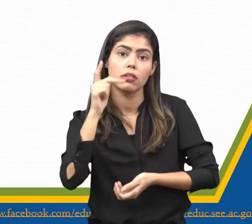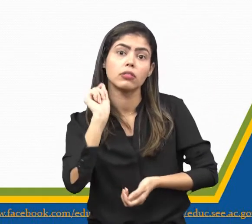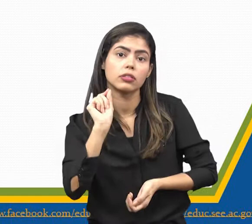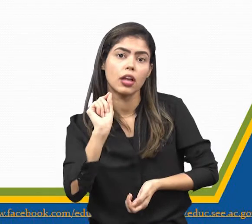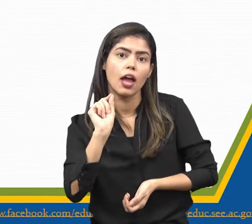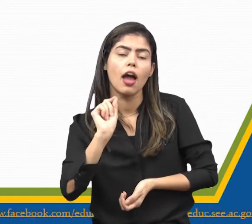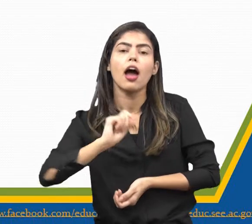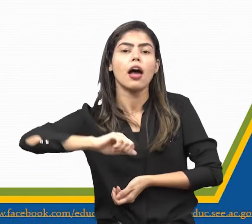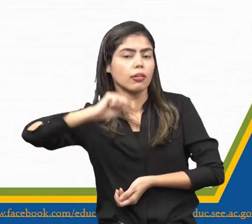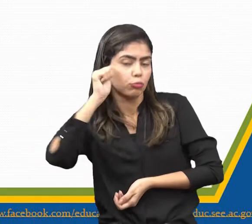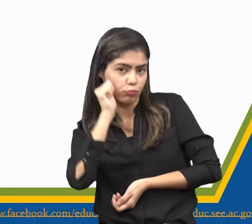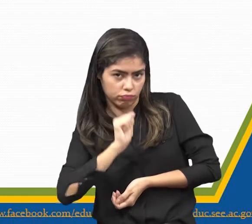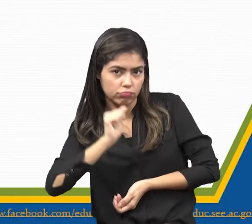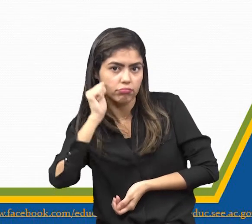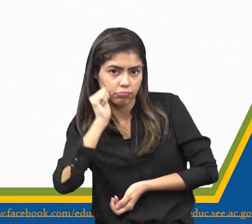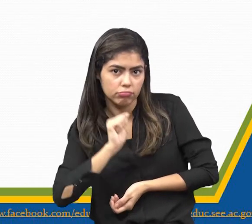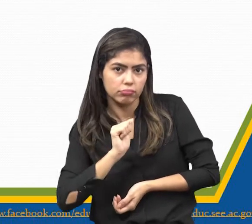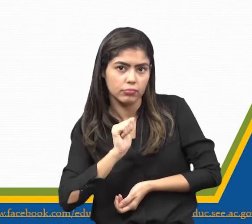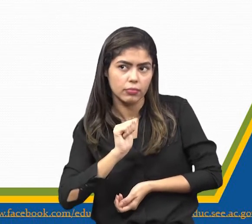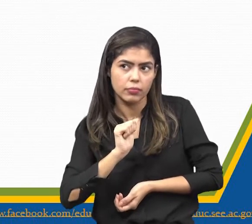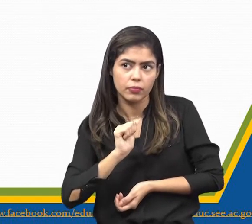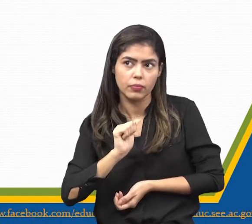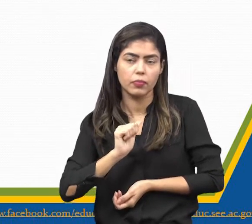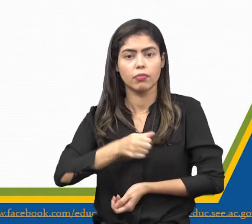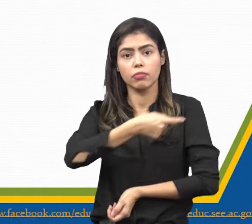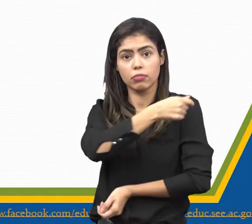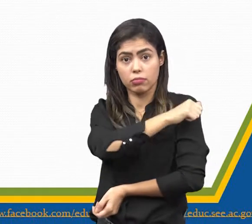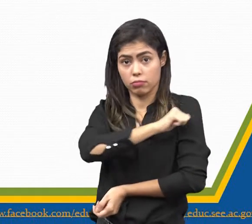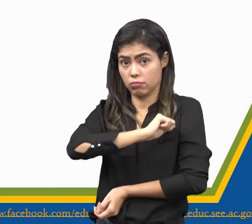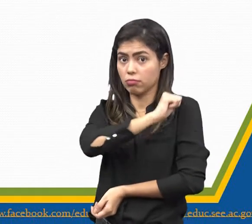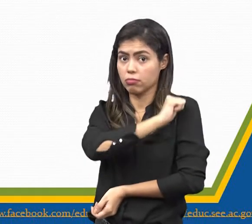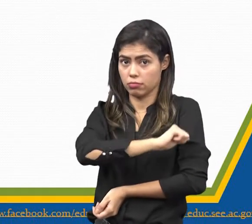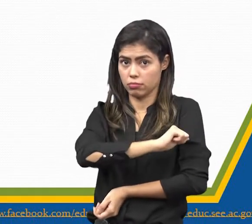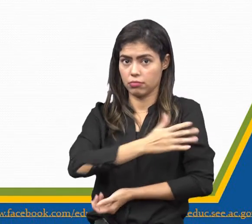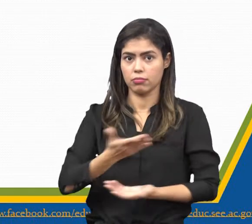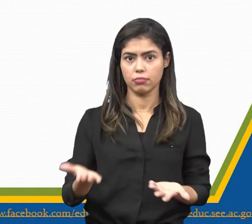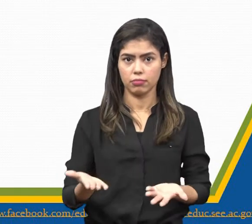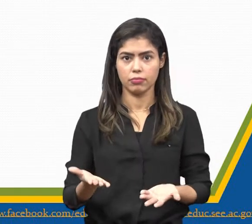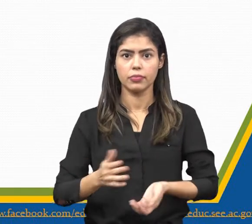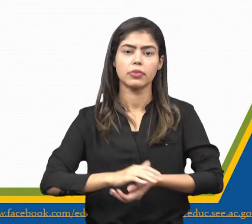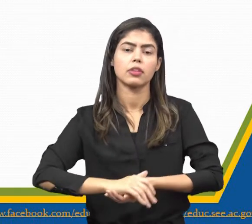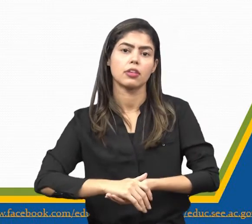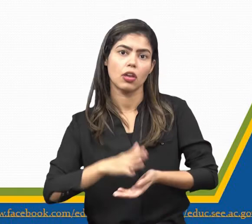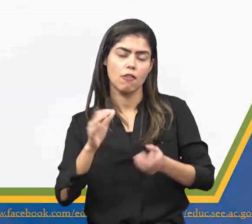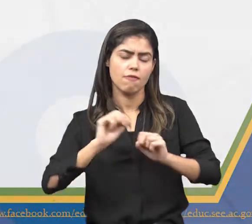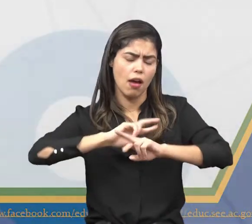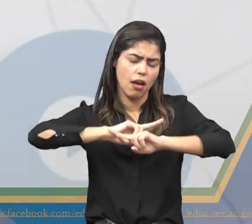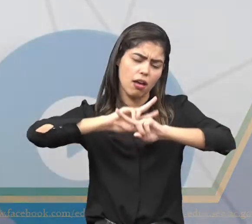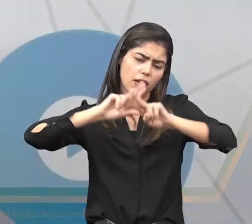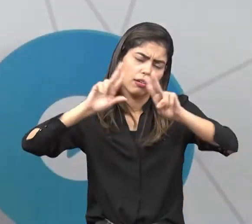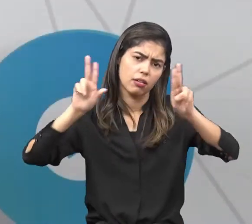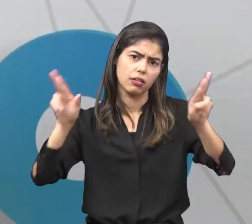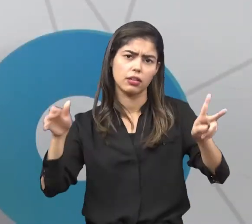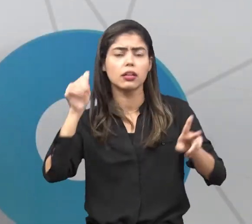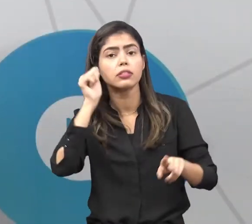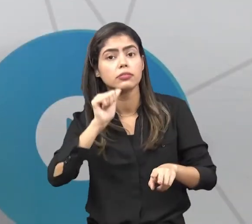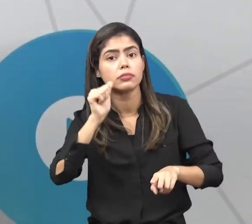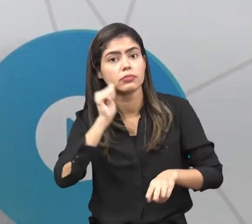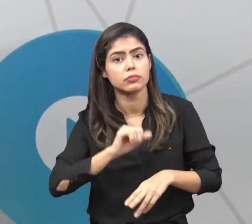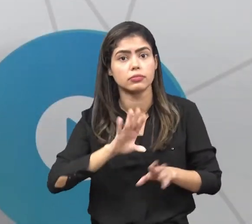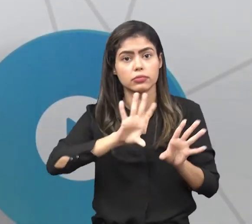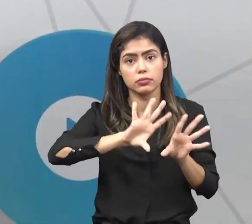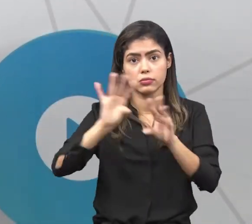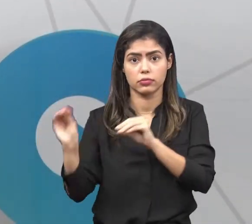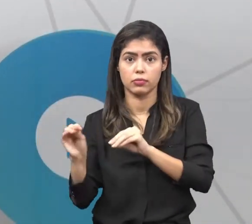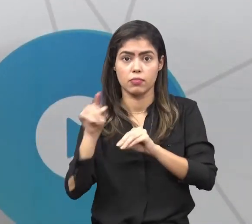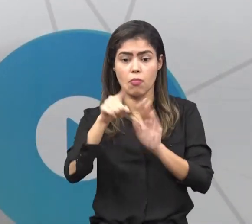da garota, é uma enfermeira. Mas garota enfermeira existem várias. Eu quero